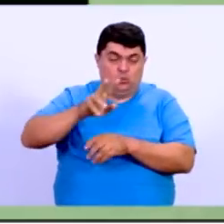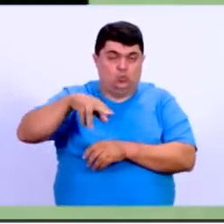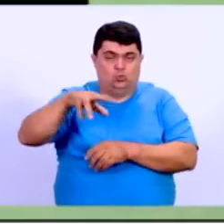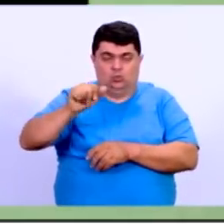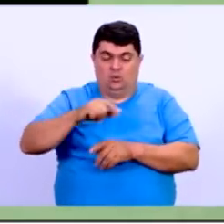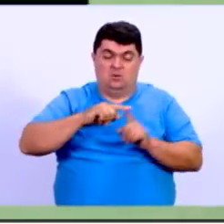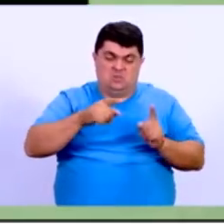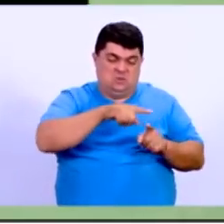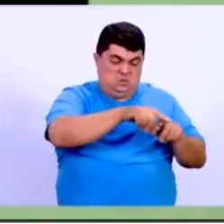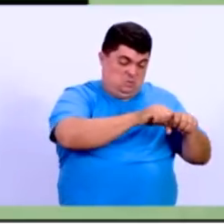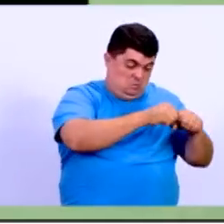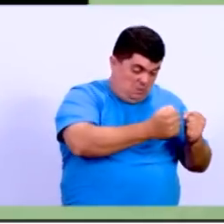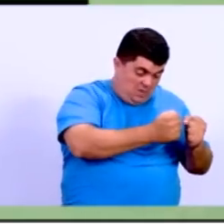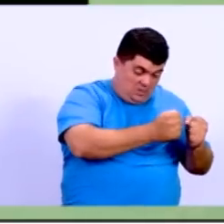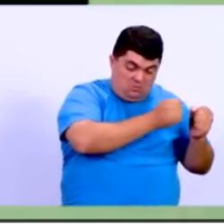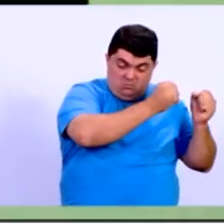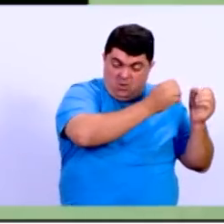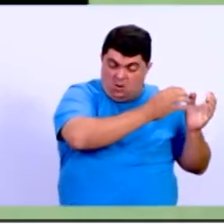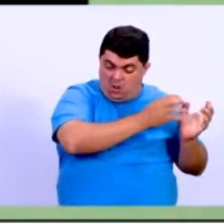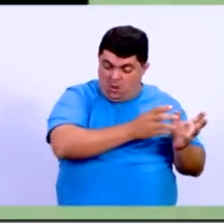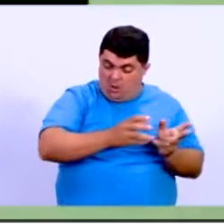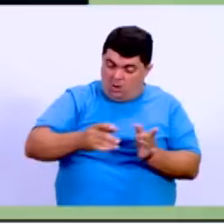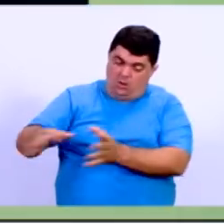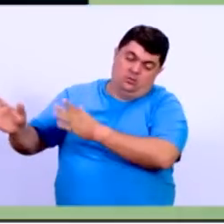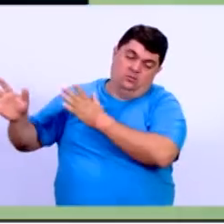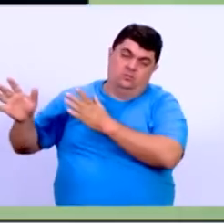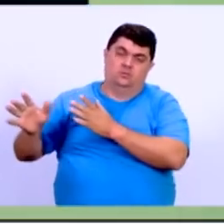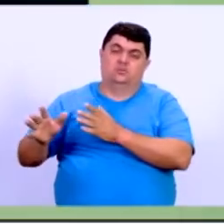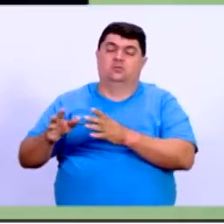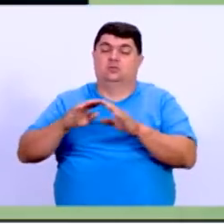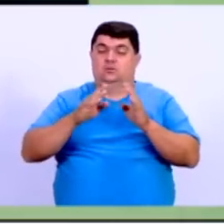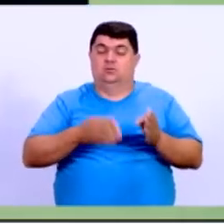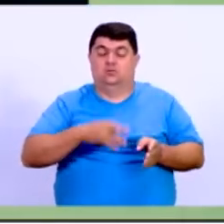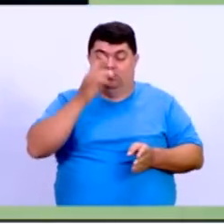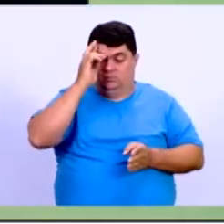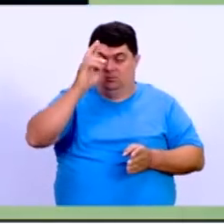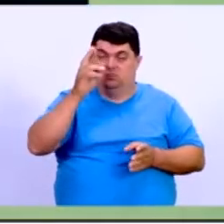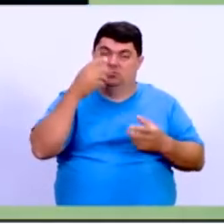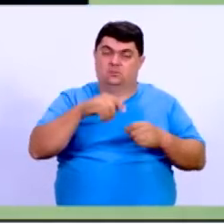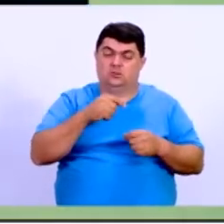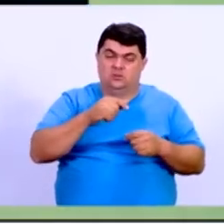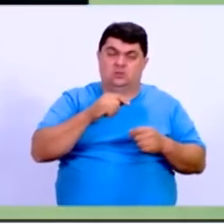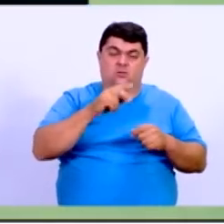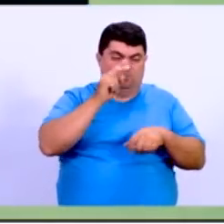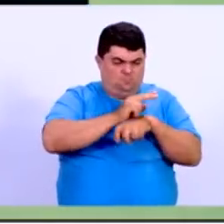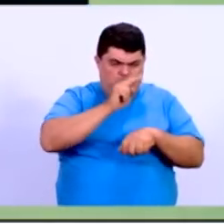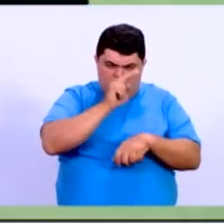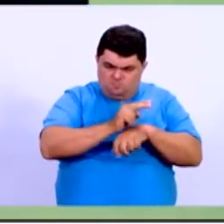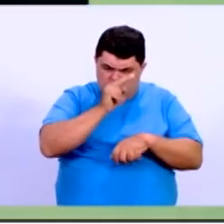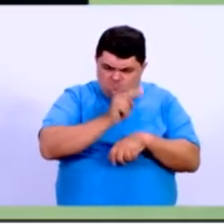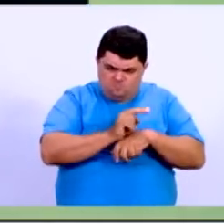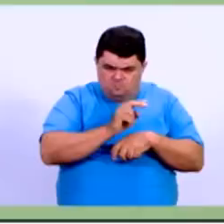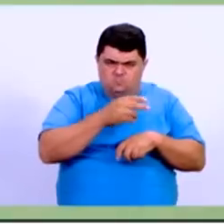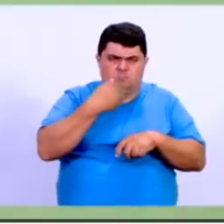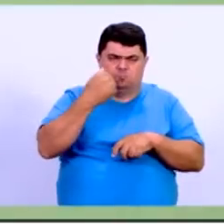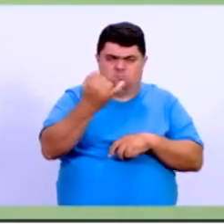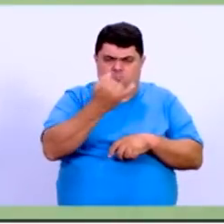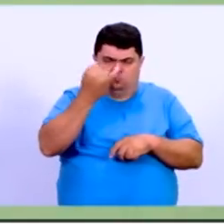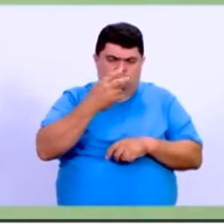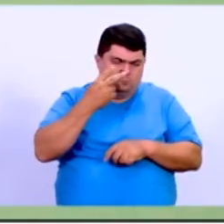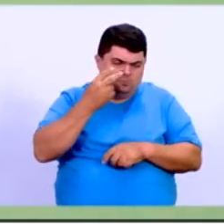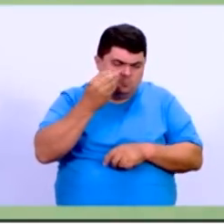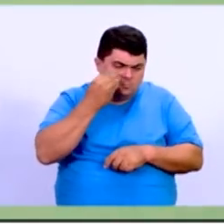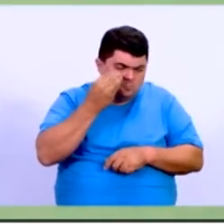de internet, por exemplo. Tá ok? Então, por isso que o servidor ele precisa ter essa alta disponibilidade. Tá